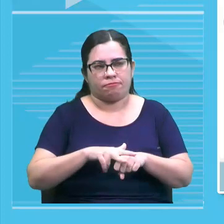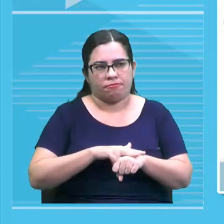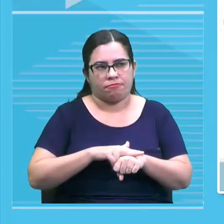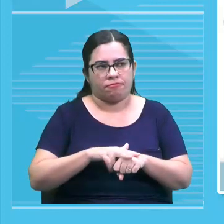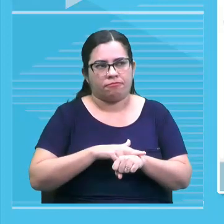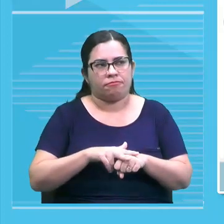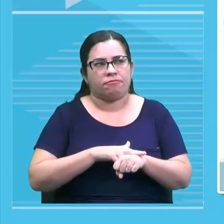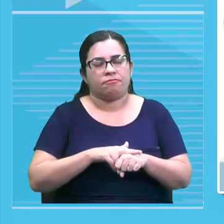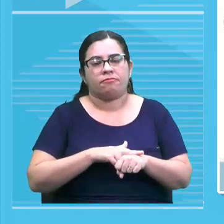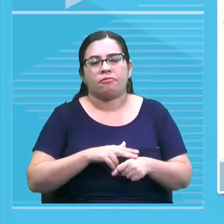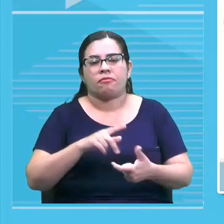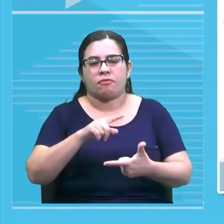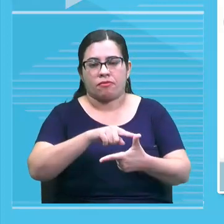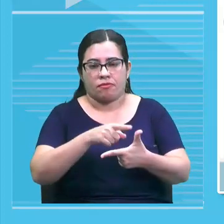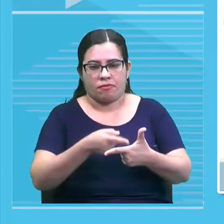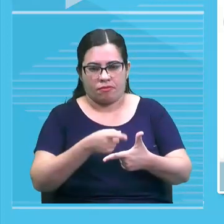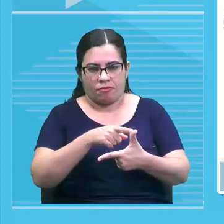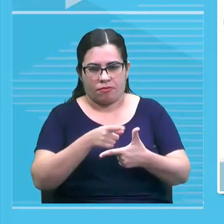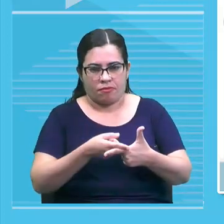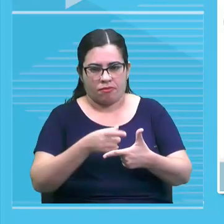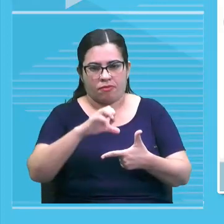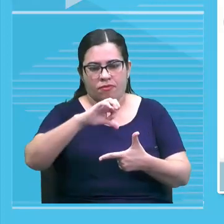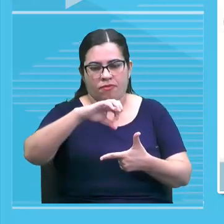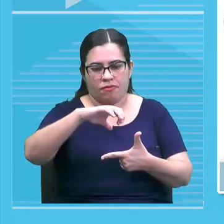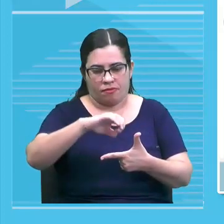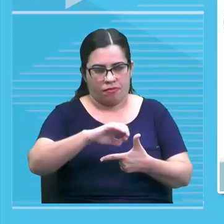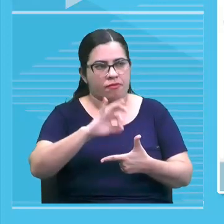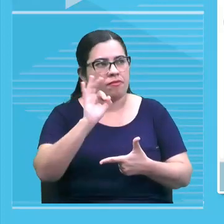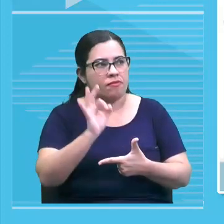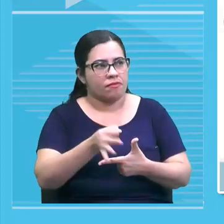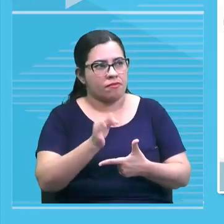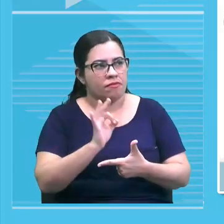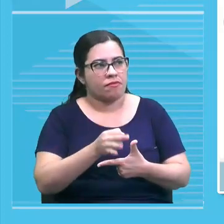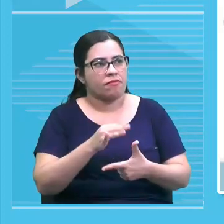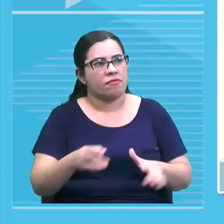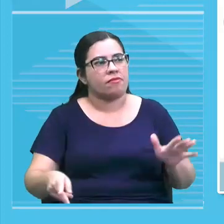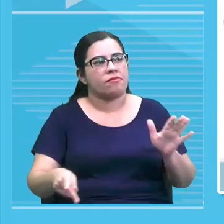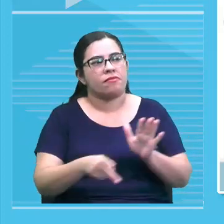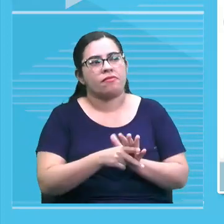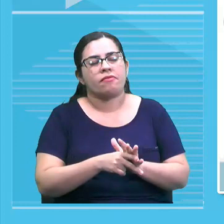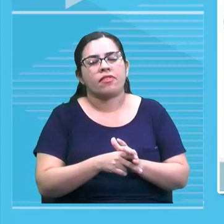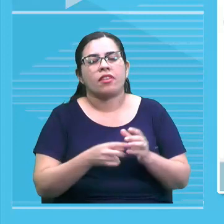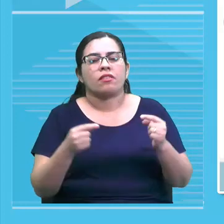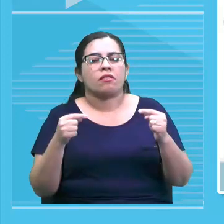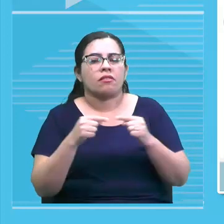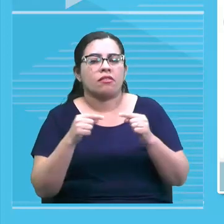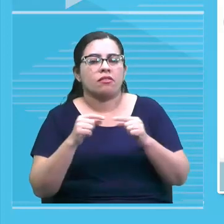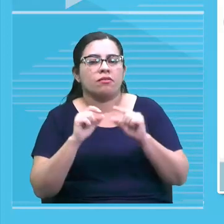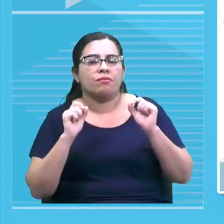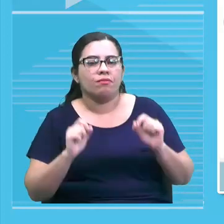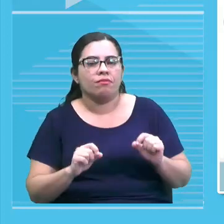de 90 graus forma um ângulo reto em relação a